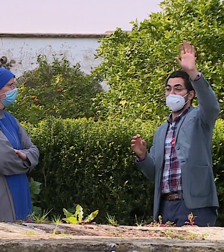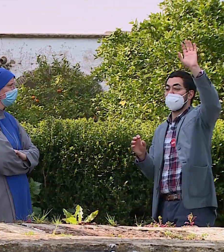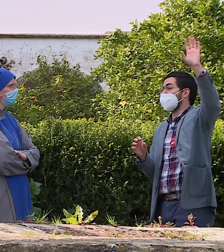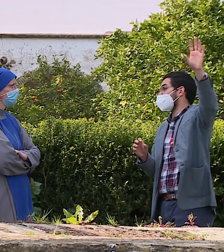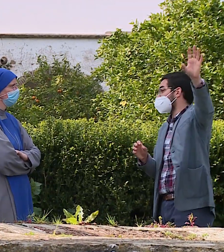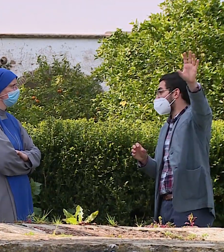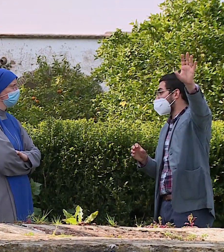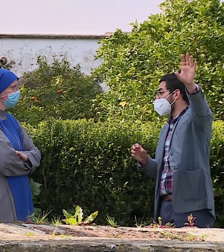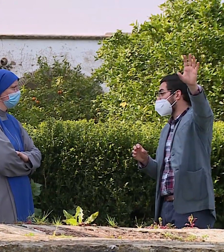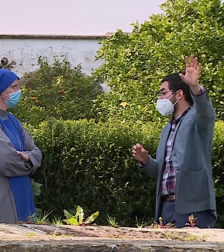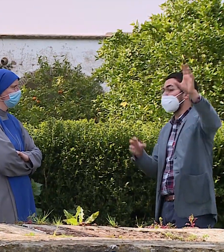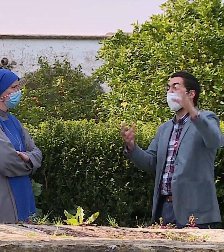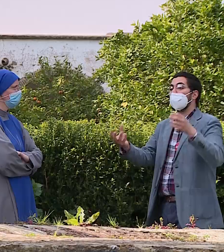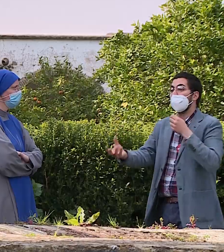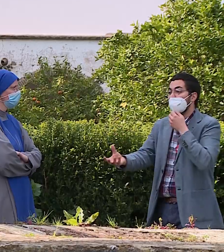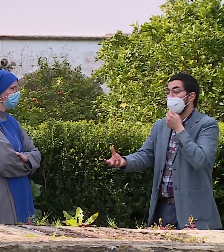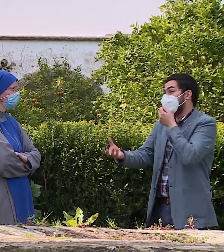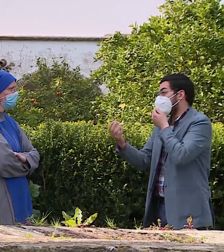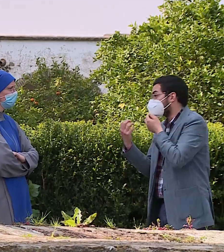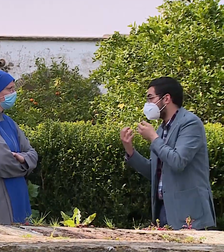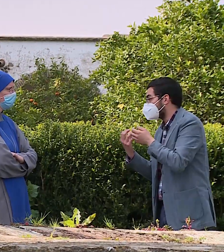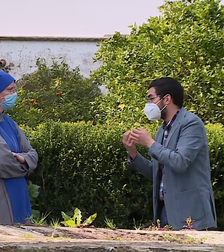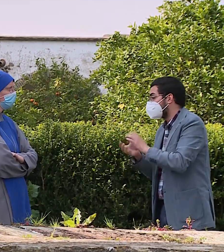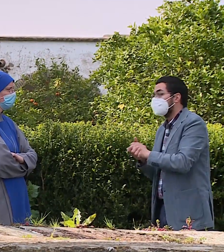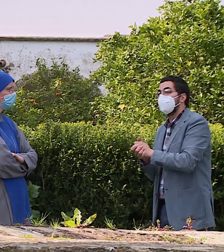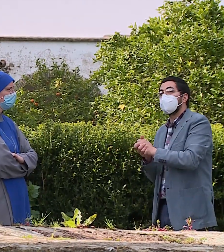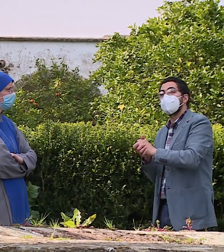congregação é composta por um ramo masculino fundado em